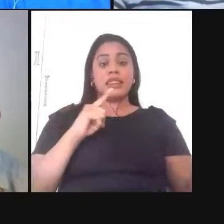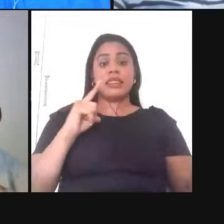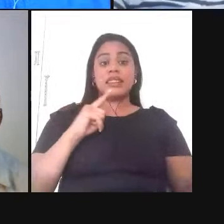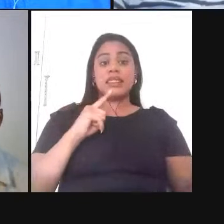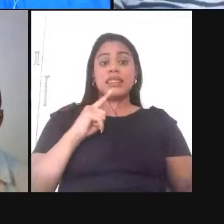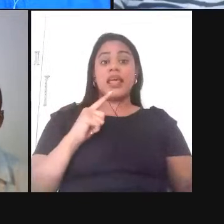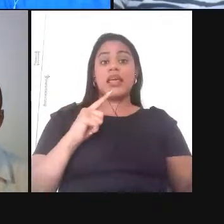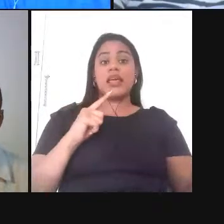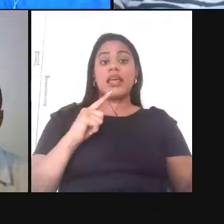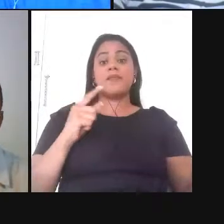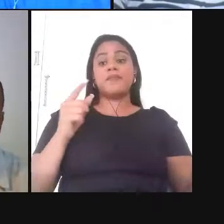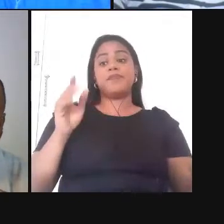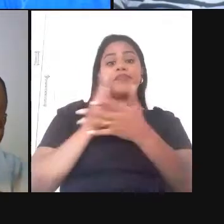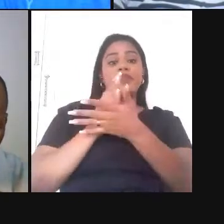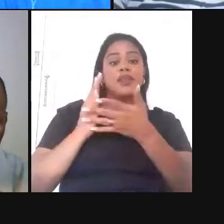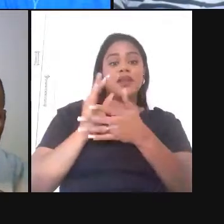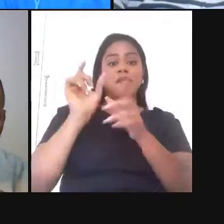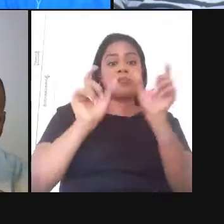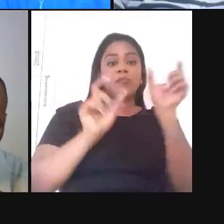utopia.